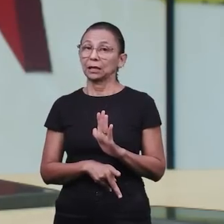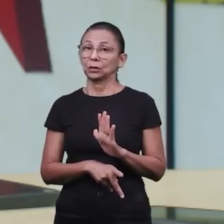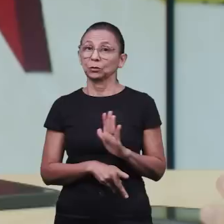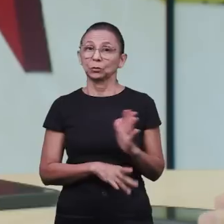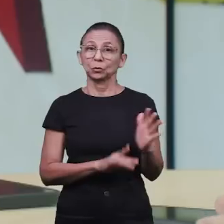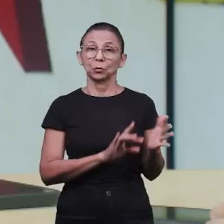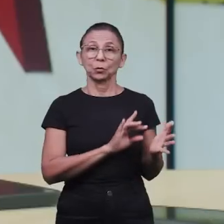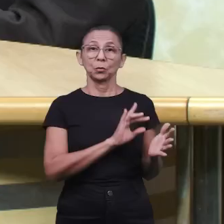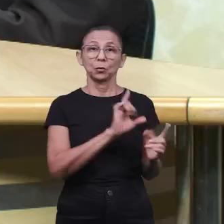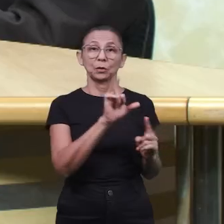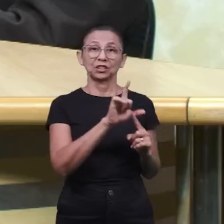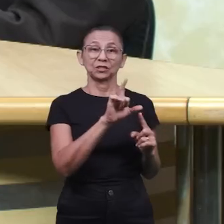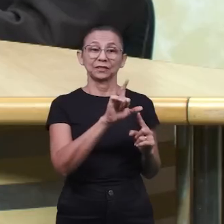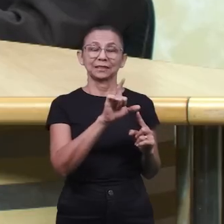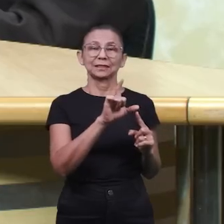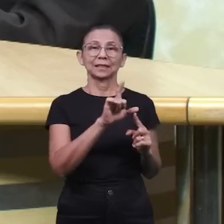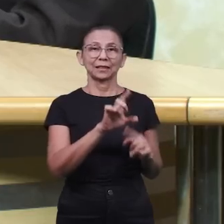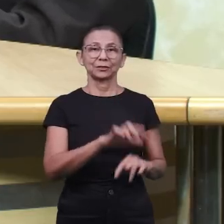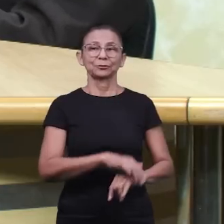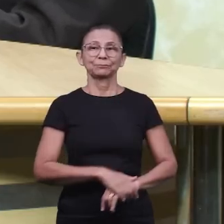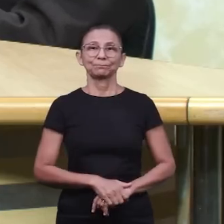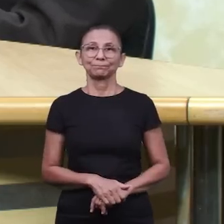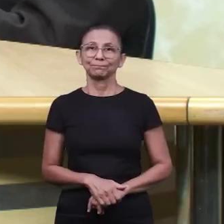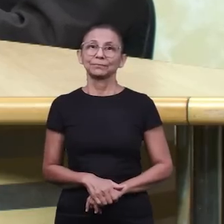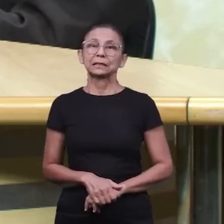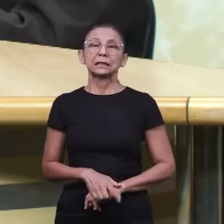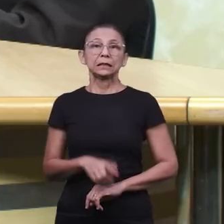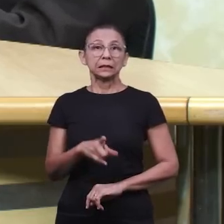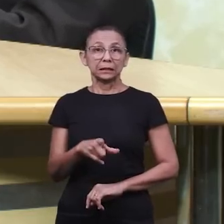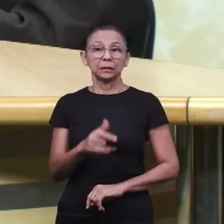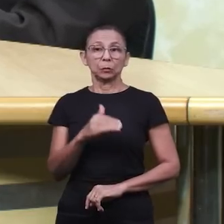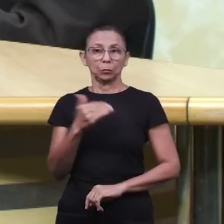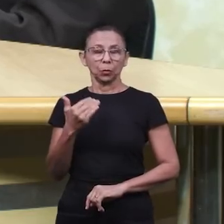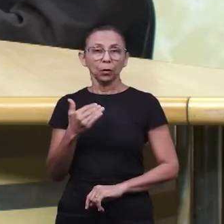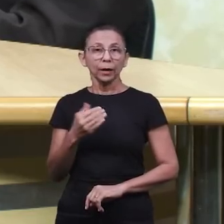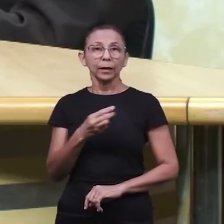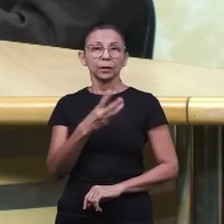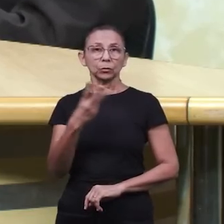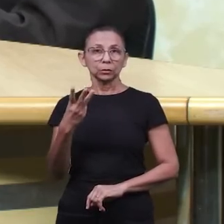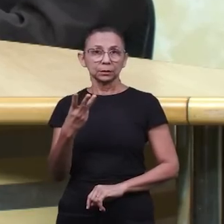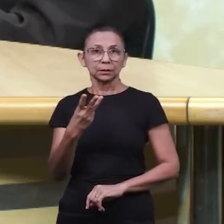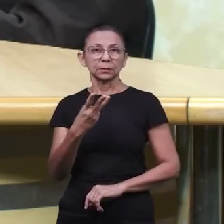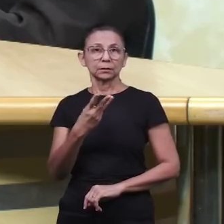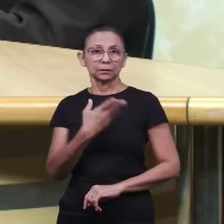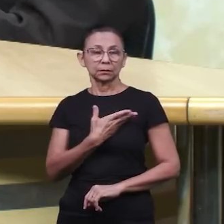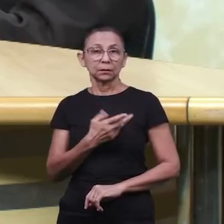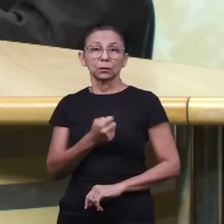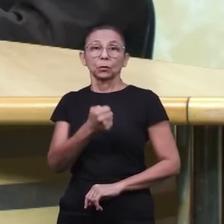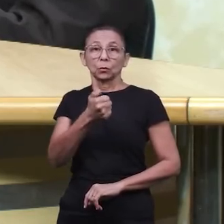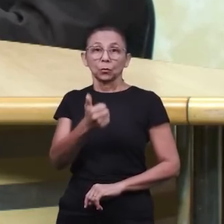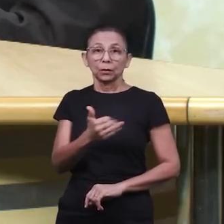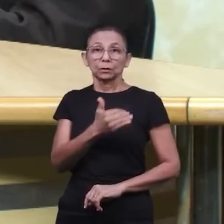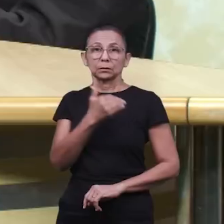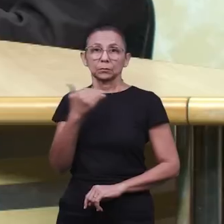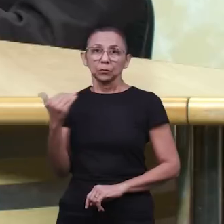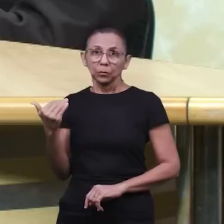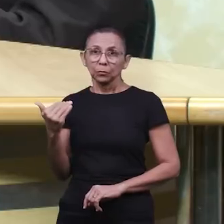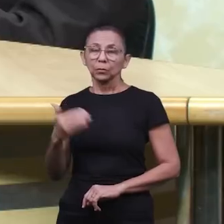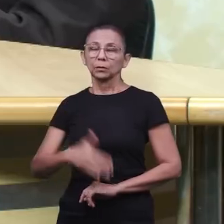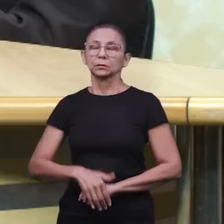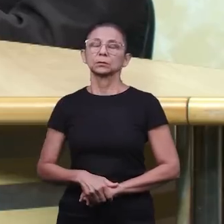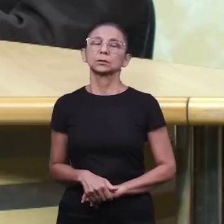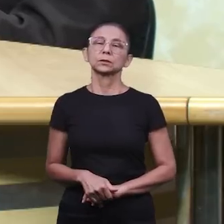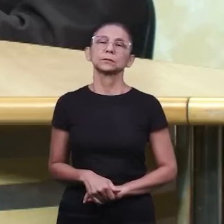Deus. Com pena de morrer, né? Com a força que ele tinha, correndo o risco